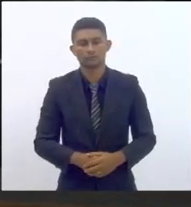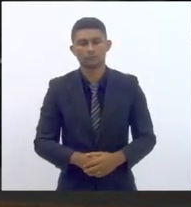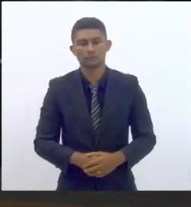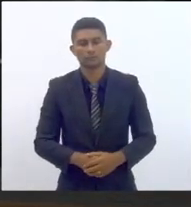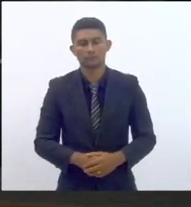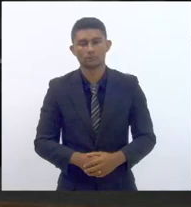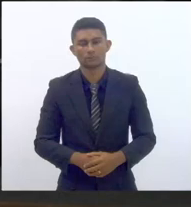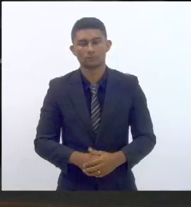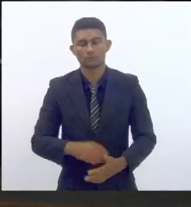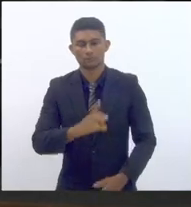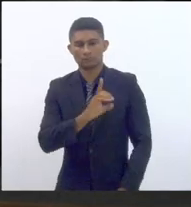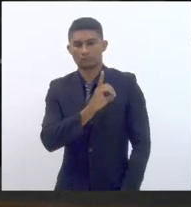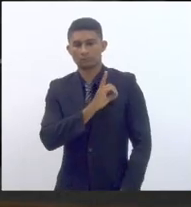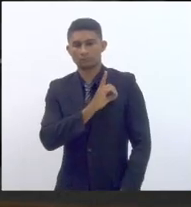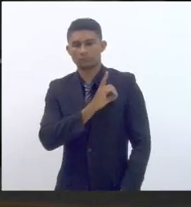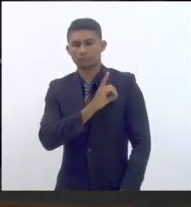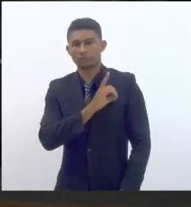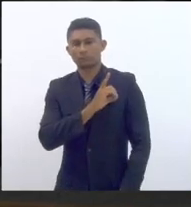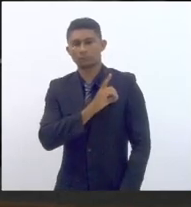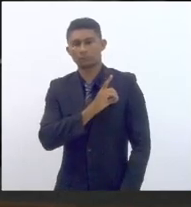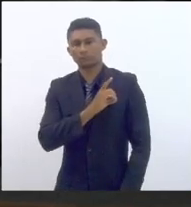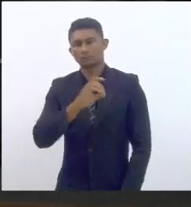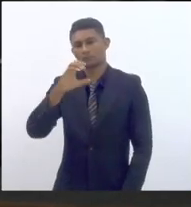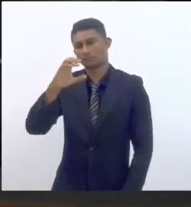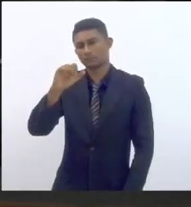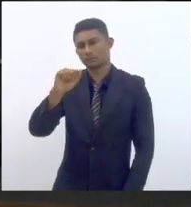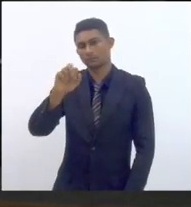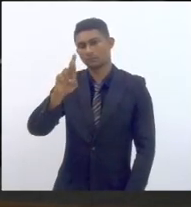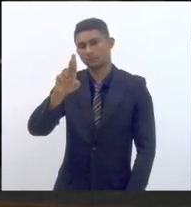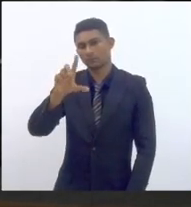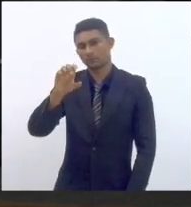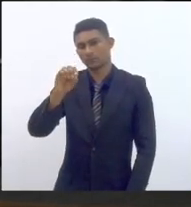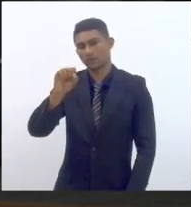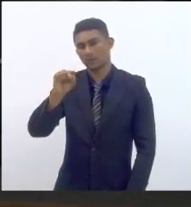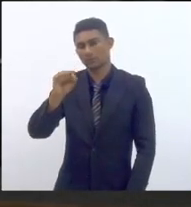Deputado delegado Carlos Augusto.